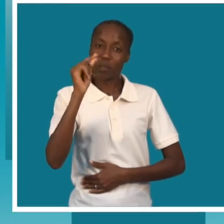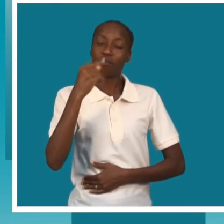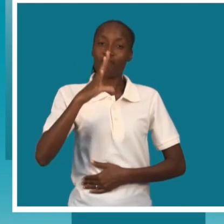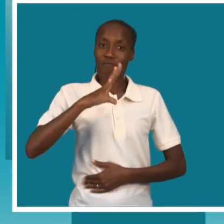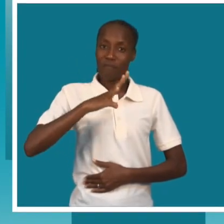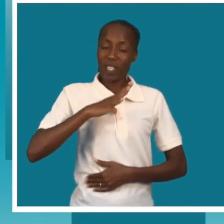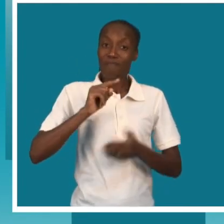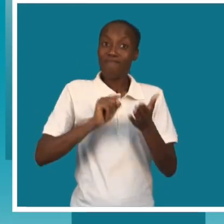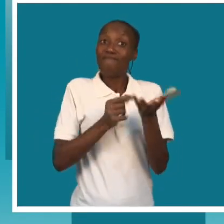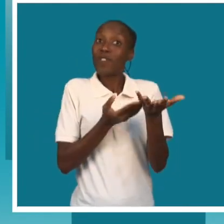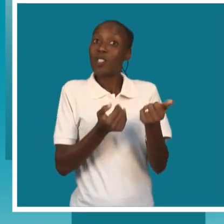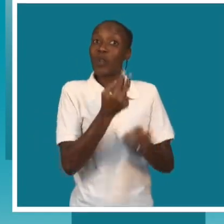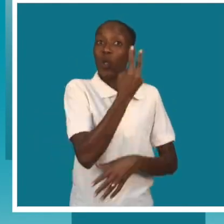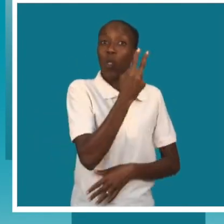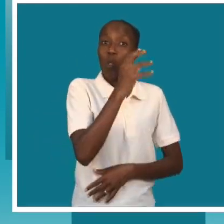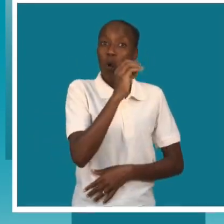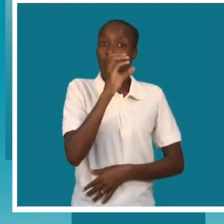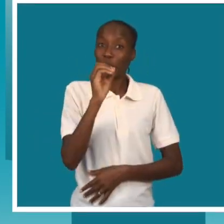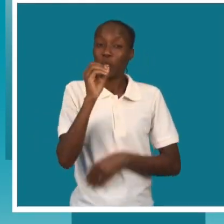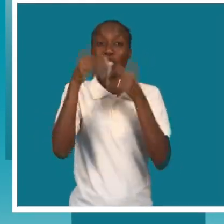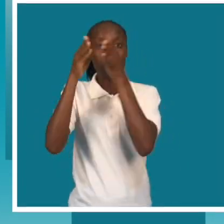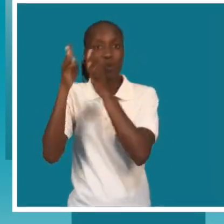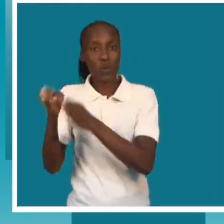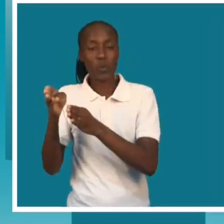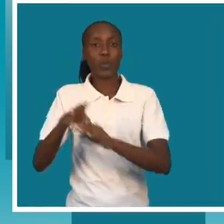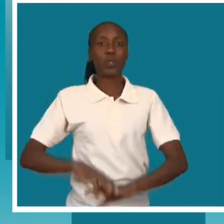sendo esperada 2 mil pessoas. Festival Jogos Desportivos Escolares. Desportivos edição Jogos Escolares. Obrigado.